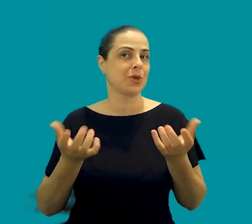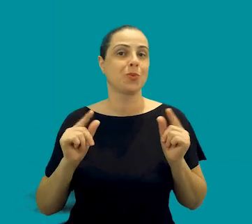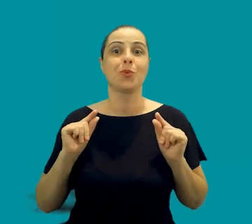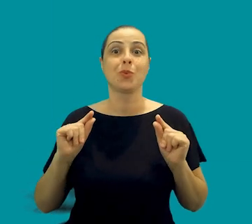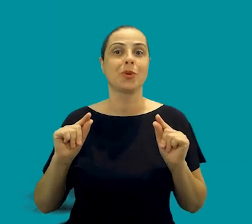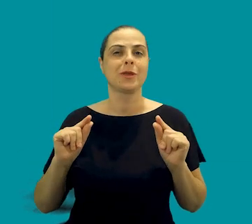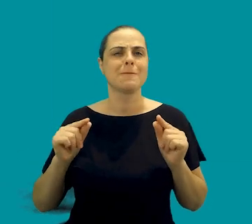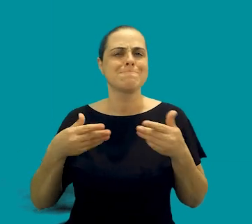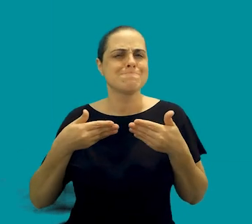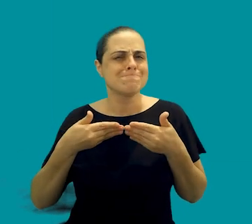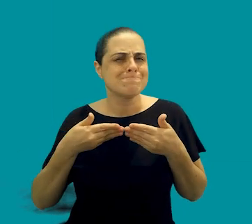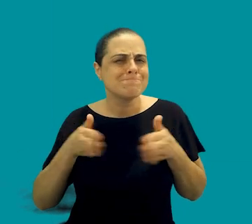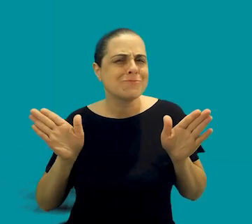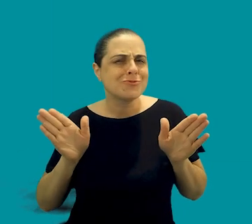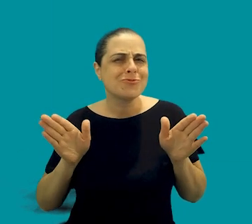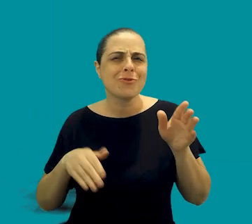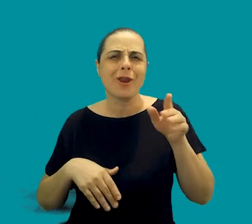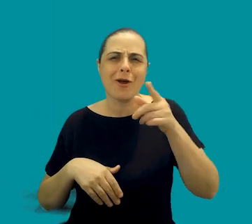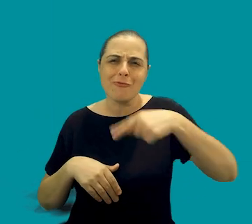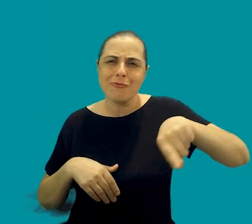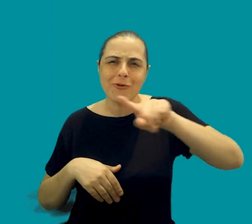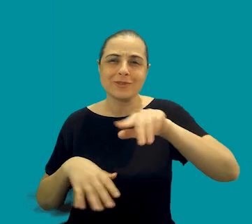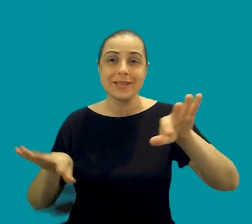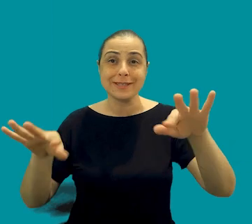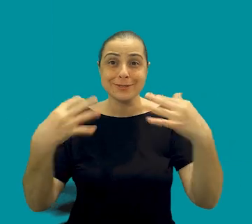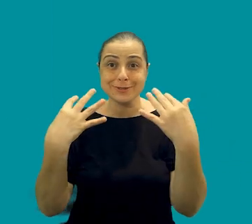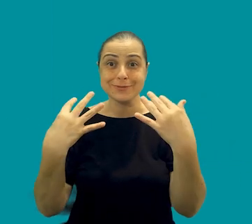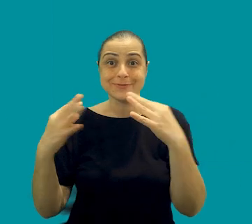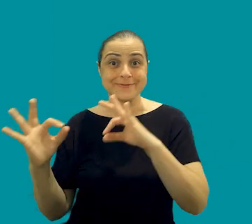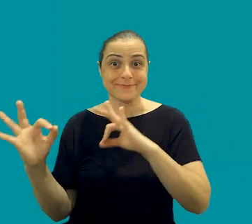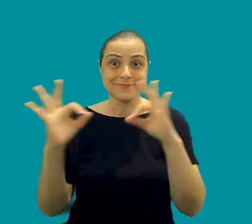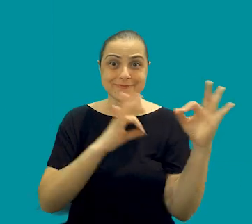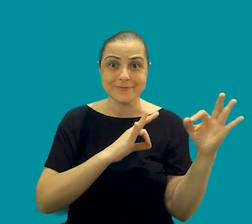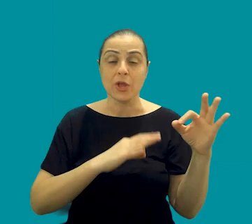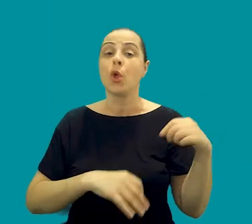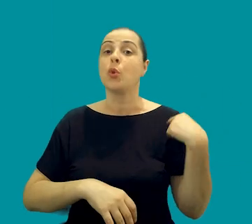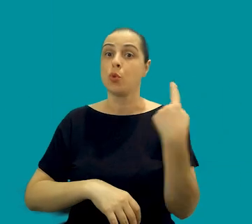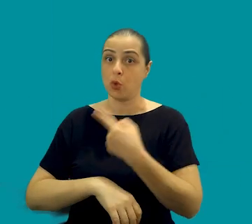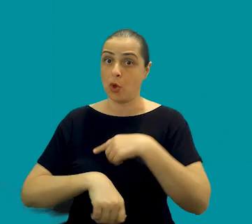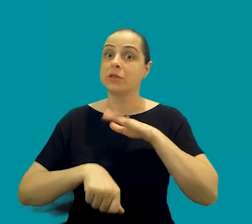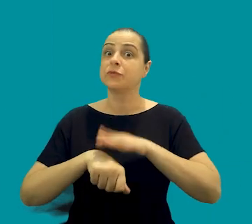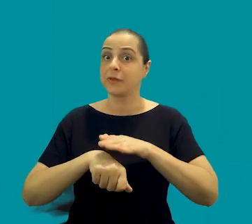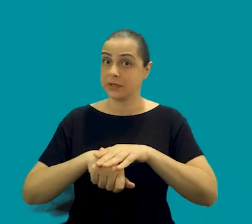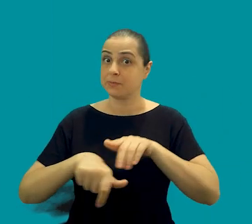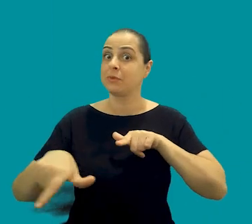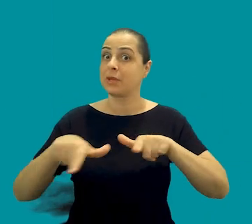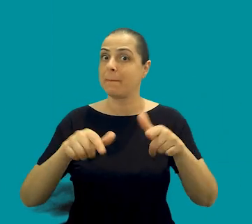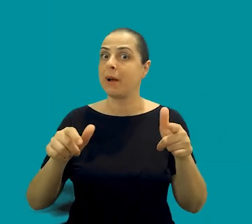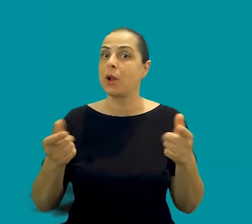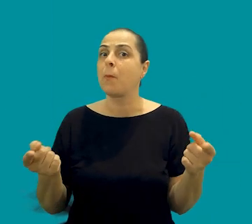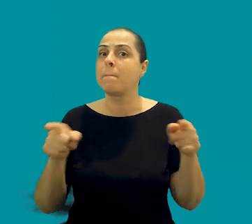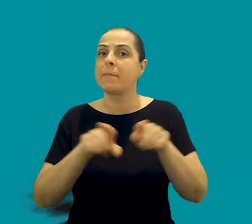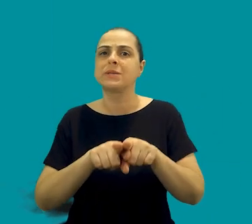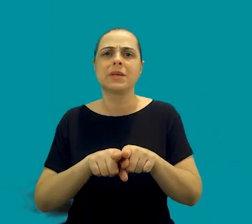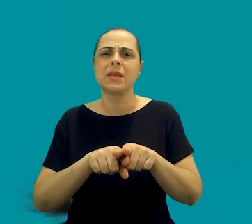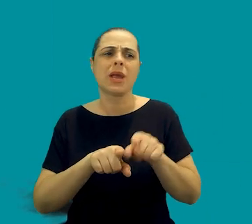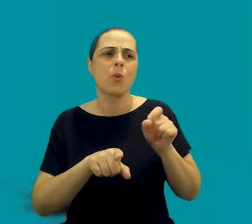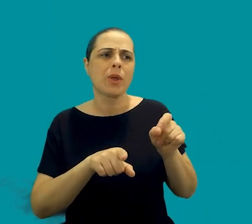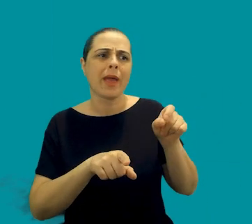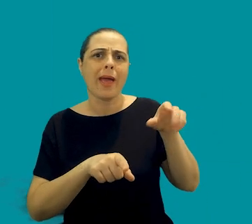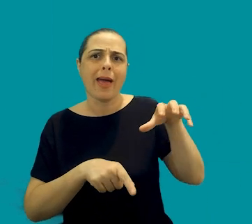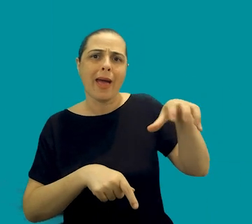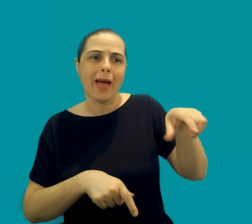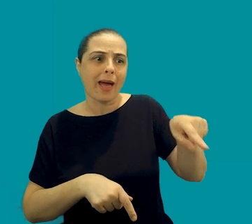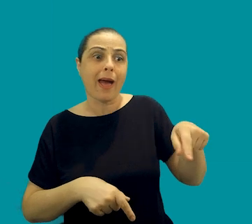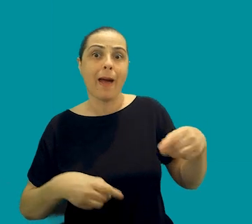dar uma introdução para quem está assistindo a gente. A gente tem tocado iniciativas em parceria com o Ministério Público, iniciativas